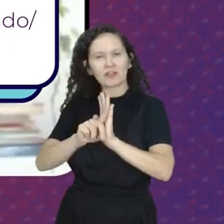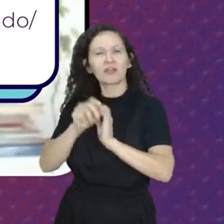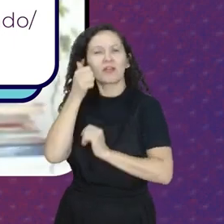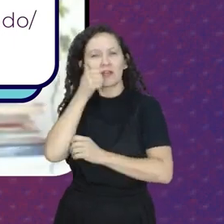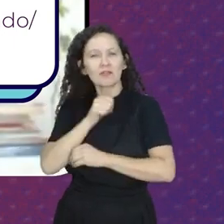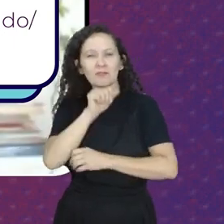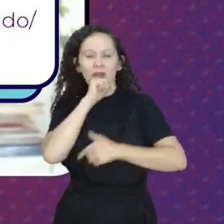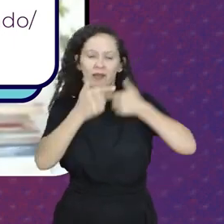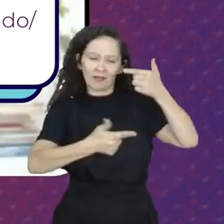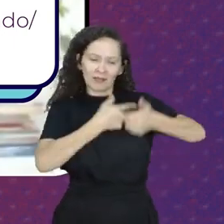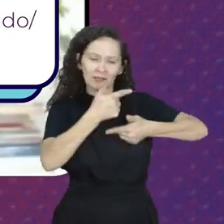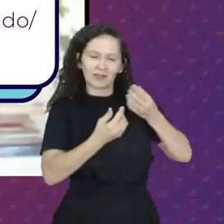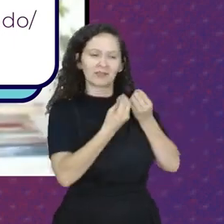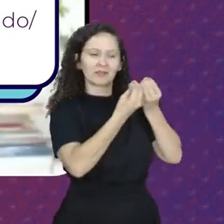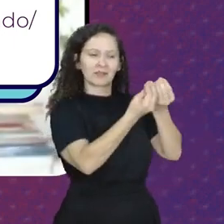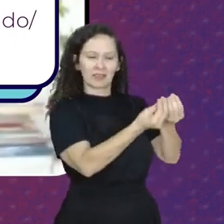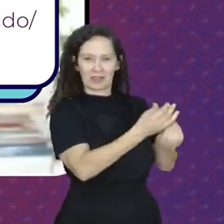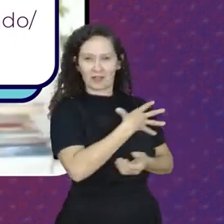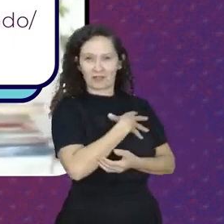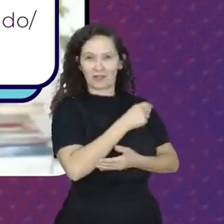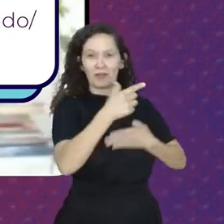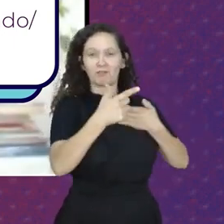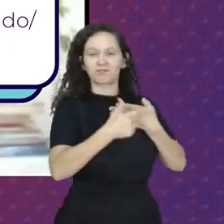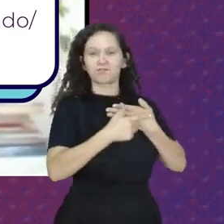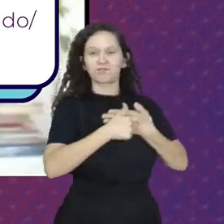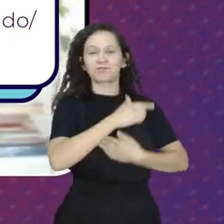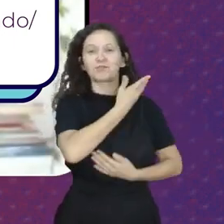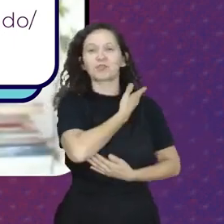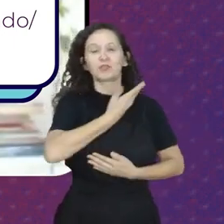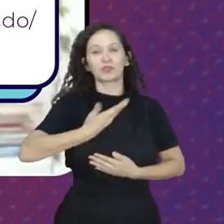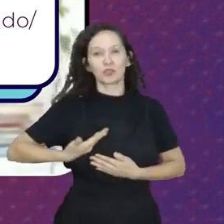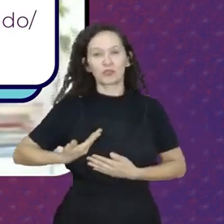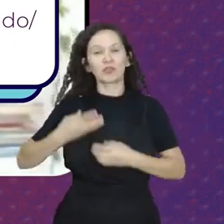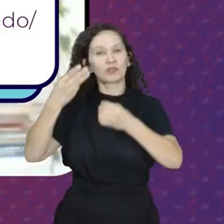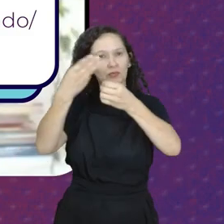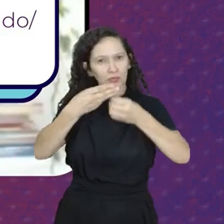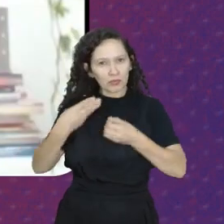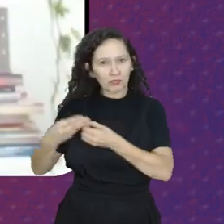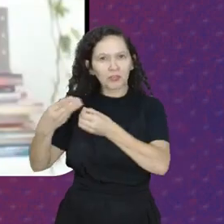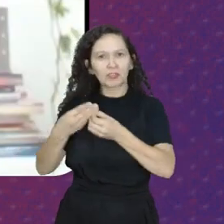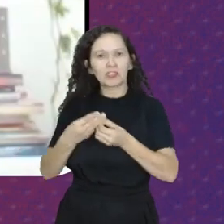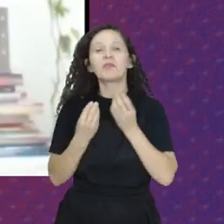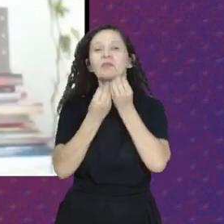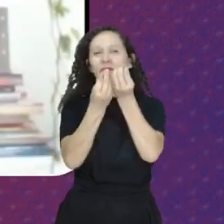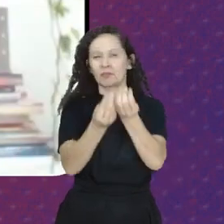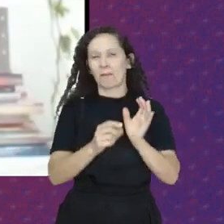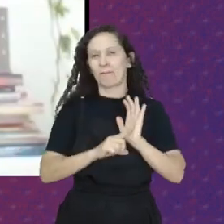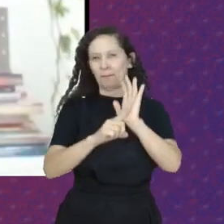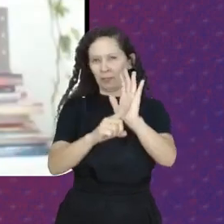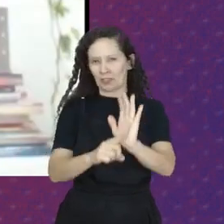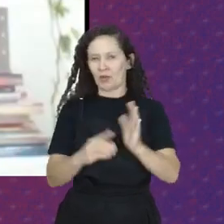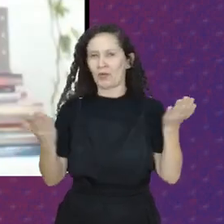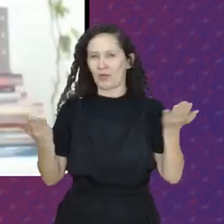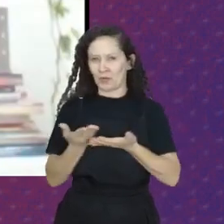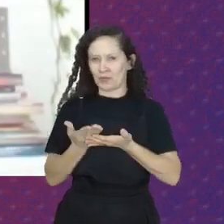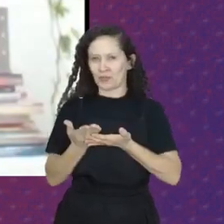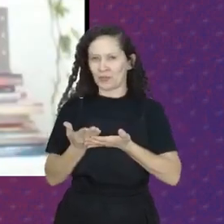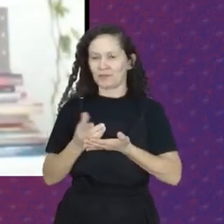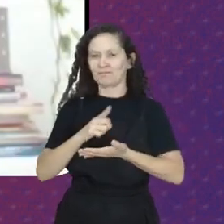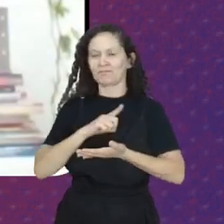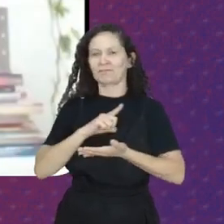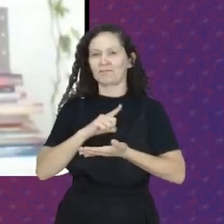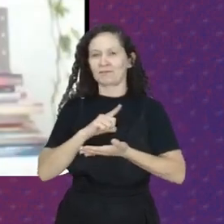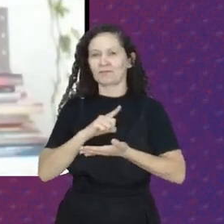mães trabalhadoras e é dever do Estado e dos municípios de ofertar. Hoje, então, nós